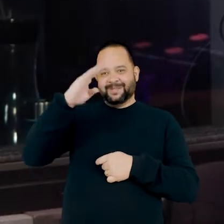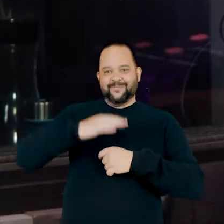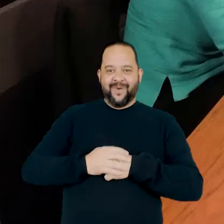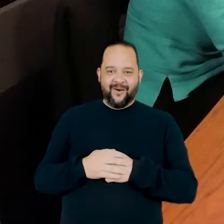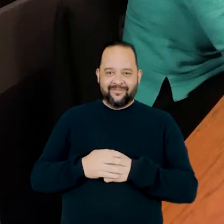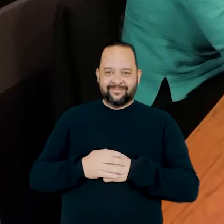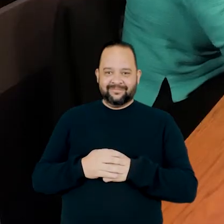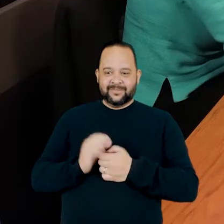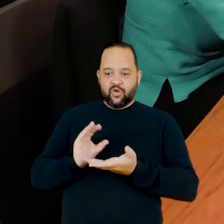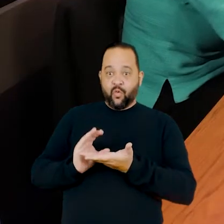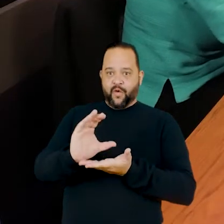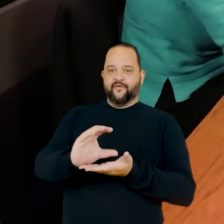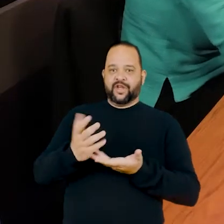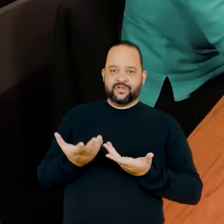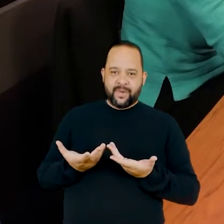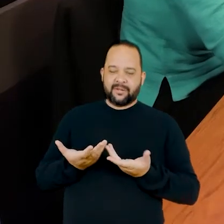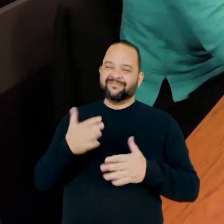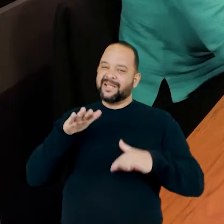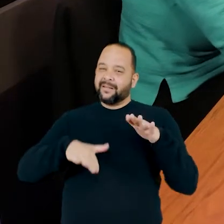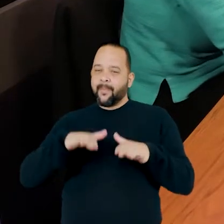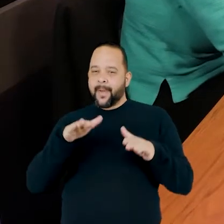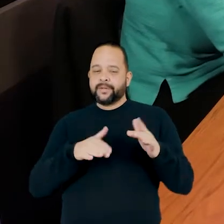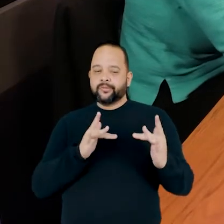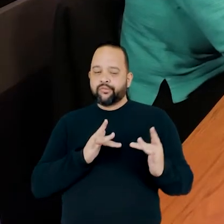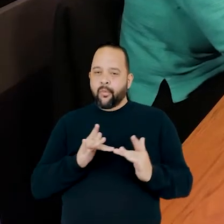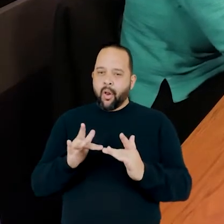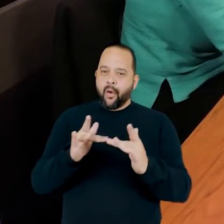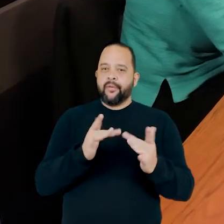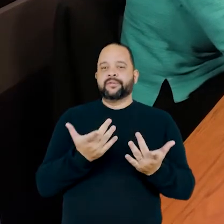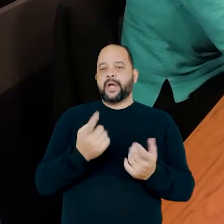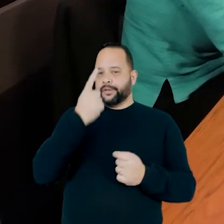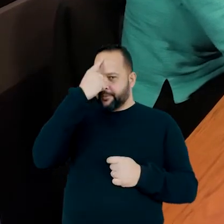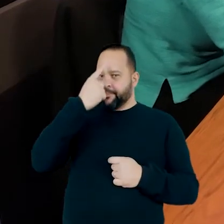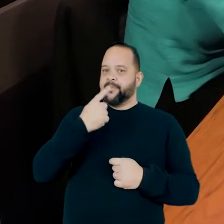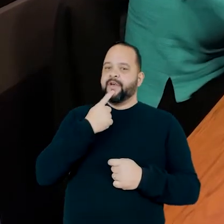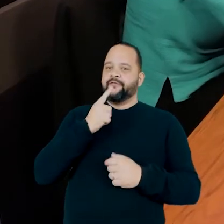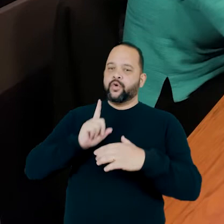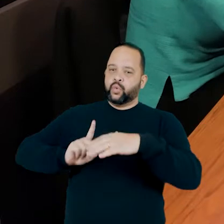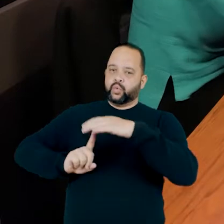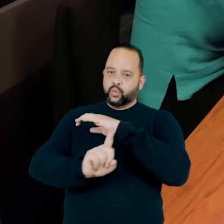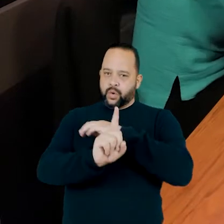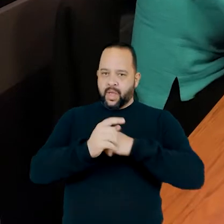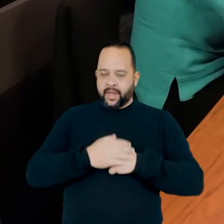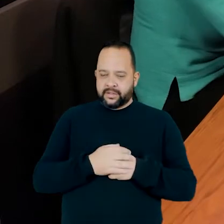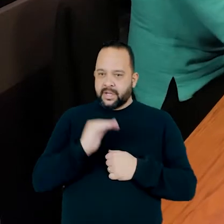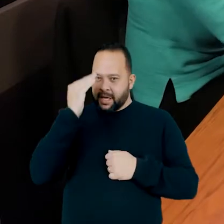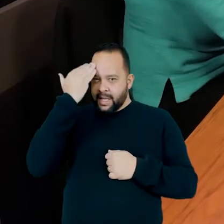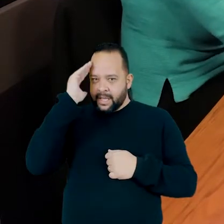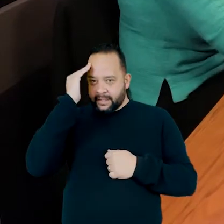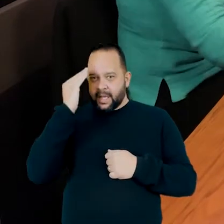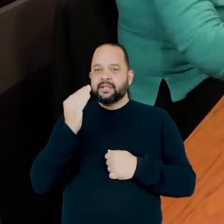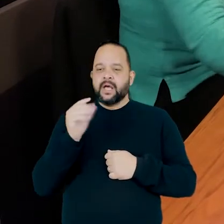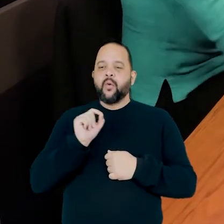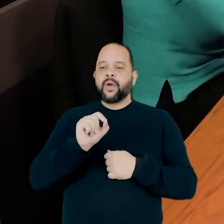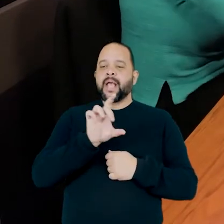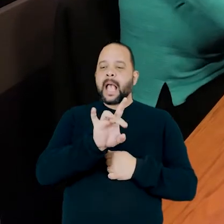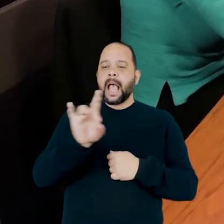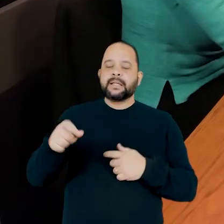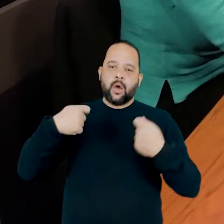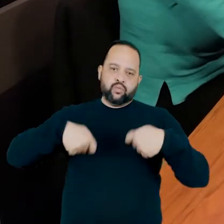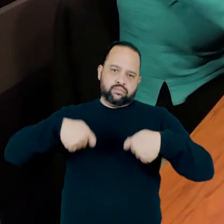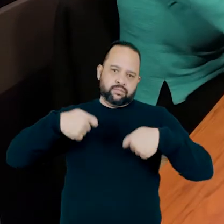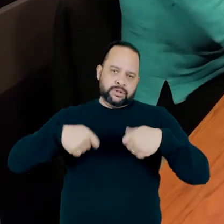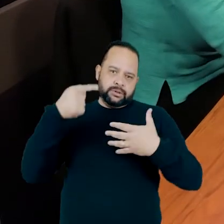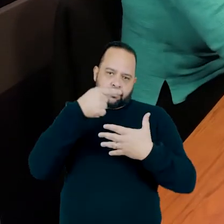investimento, né? Então, depende muito com quem a gente tá falando nesse momento, né? Entender o momento de cada um, né? E ir